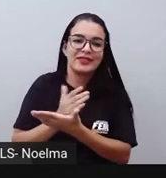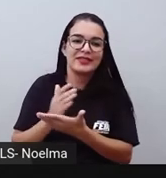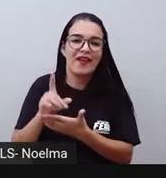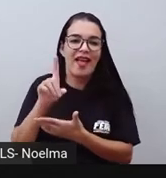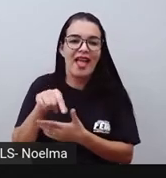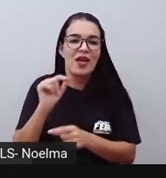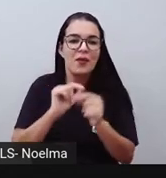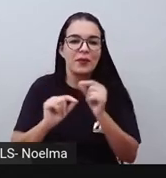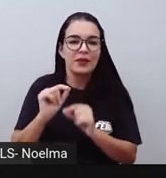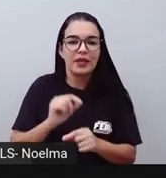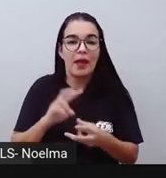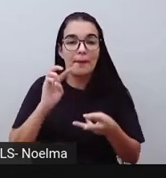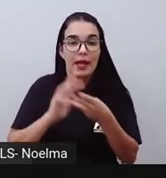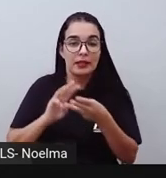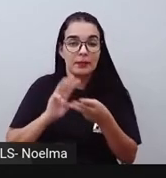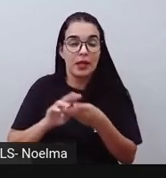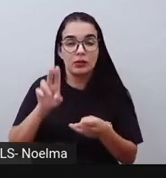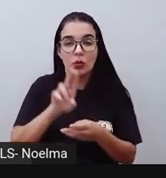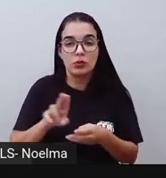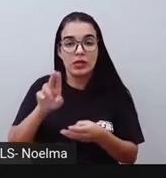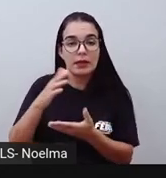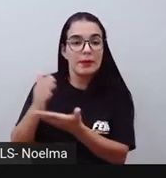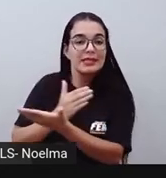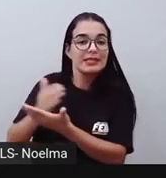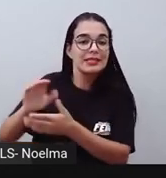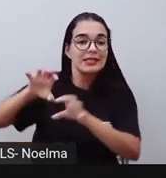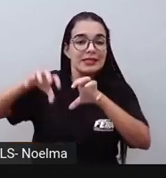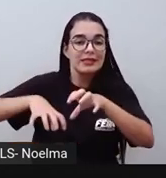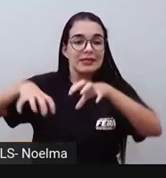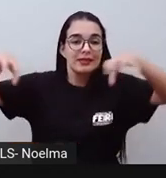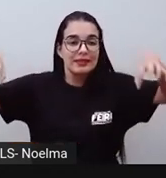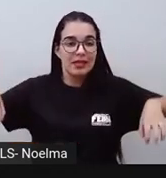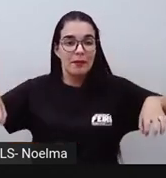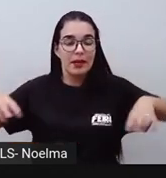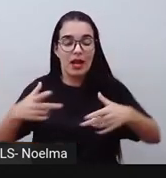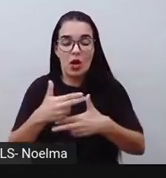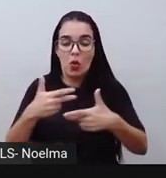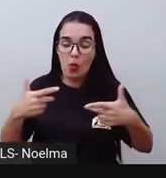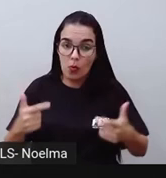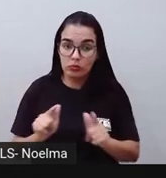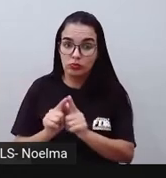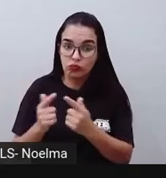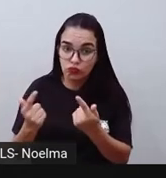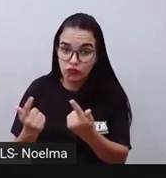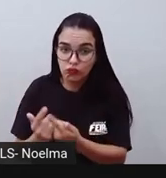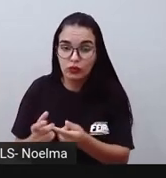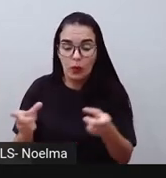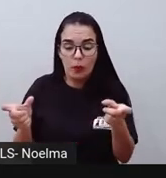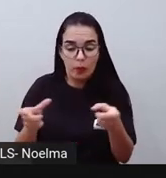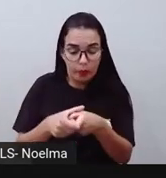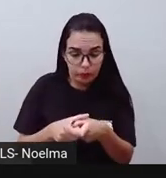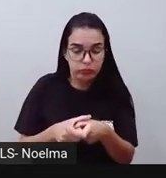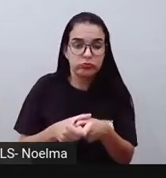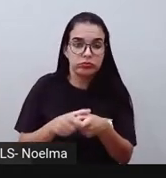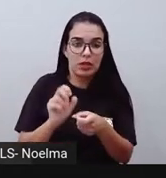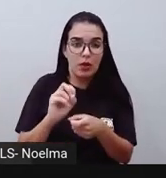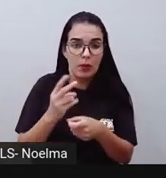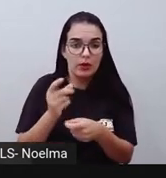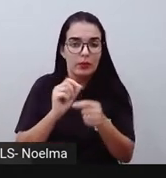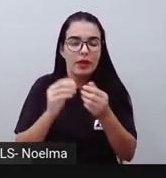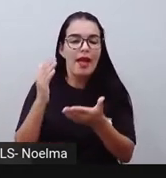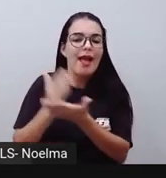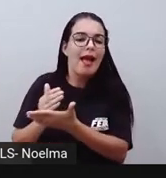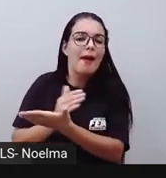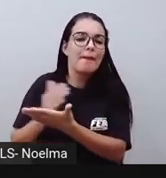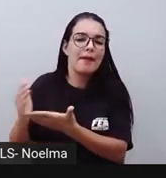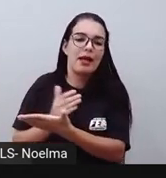ela é a operação matemática utilizada para separar os elementos de um conjunto em conjuntos menores, ou seja, para